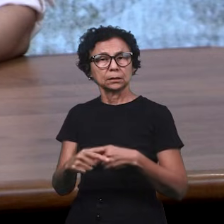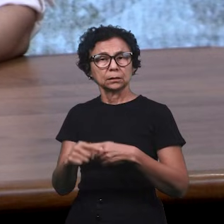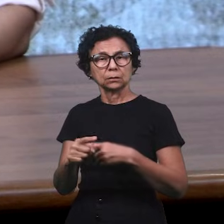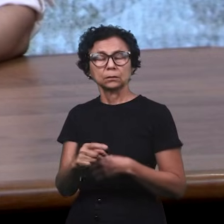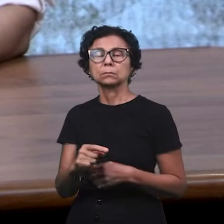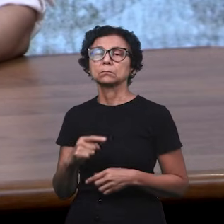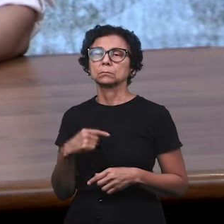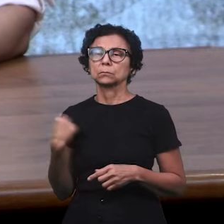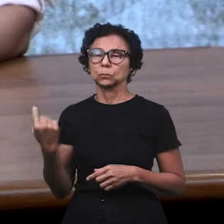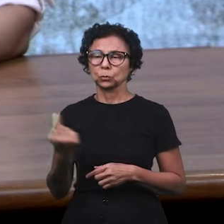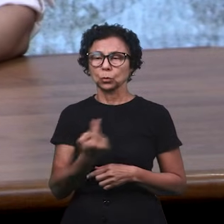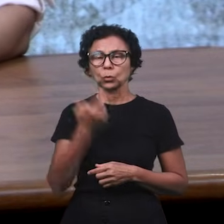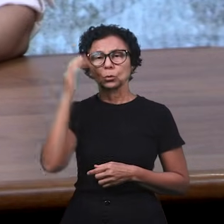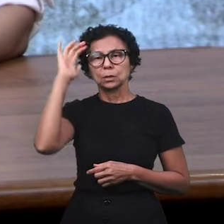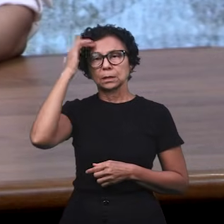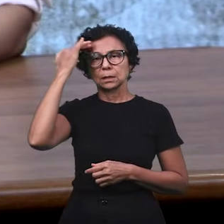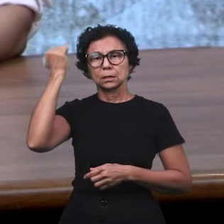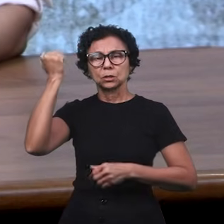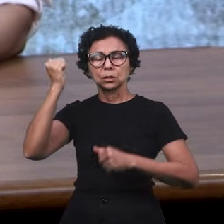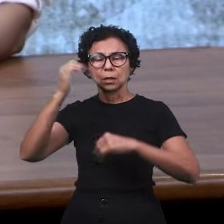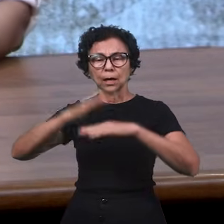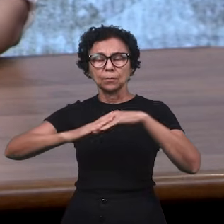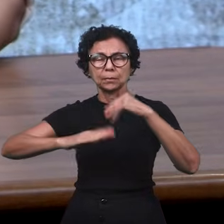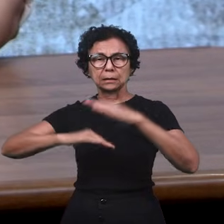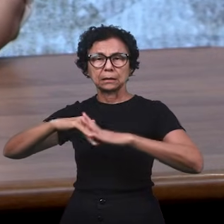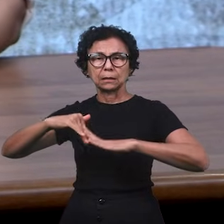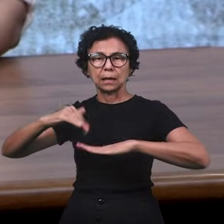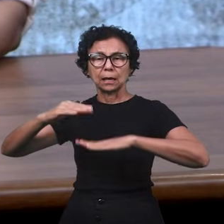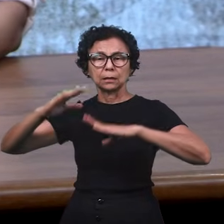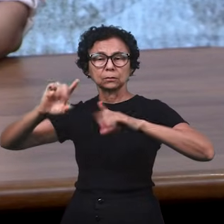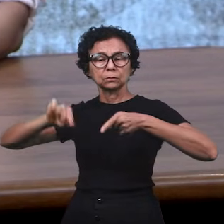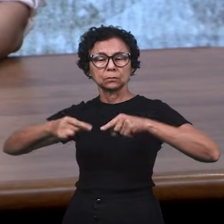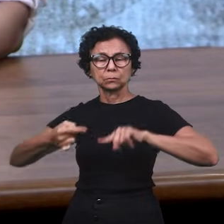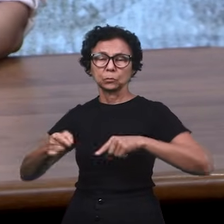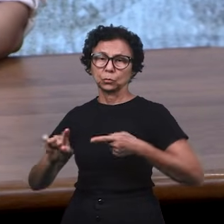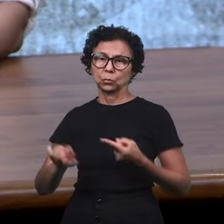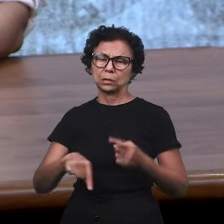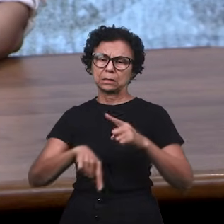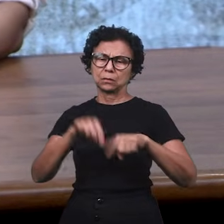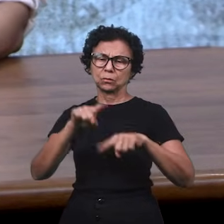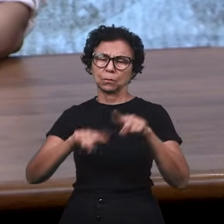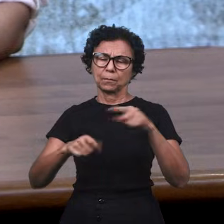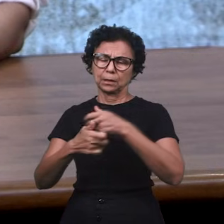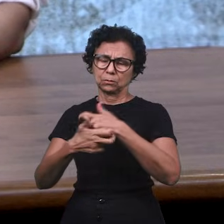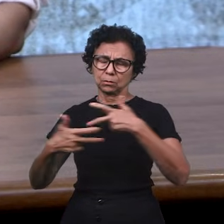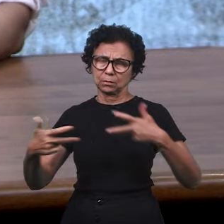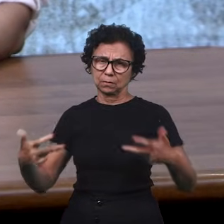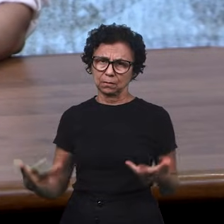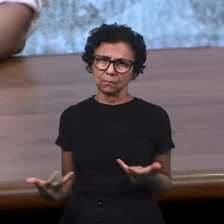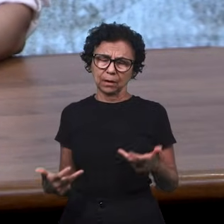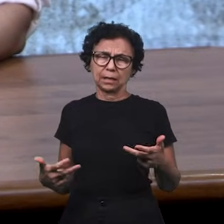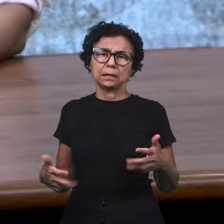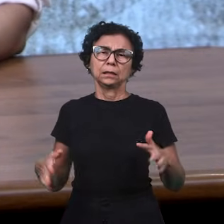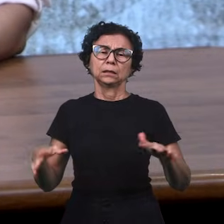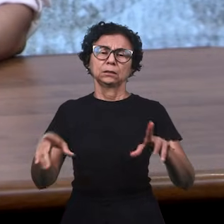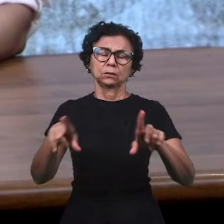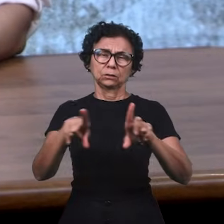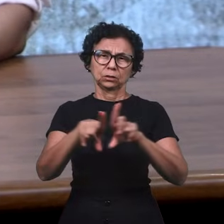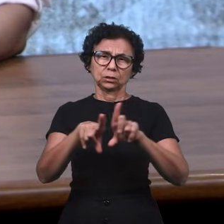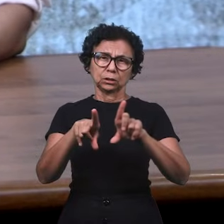em instrumentos de música. Estavam também sobre os carregadores e